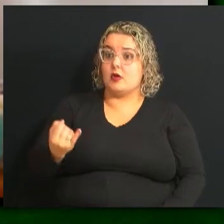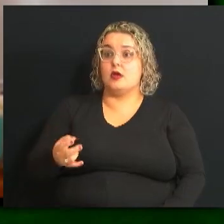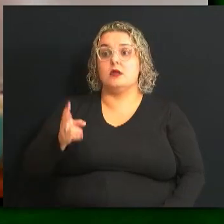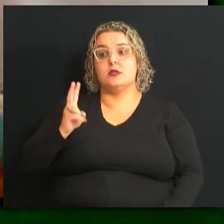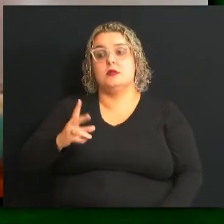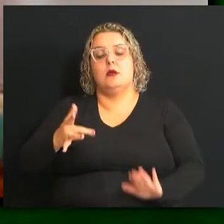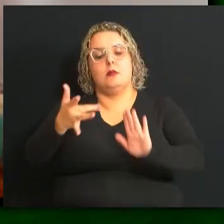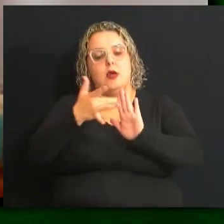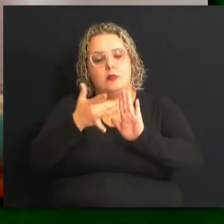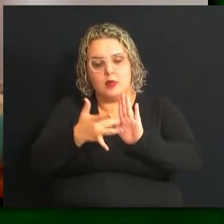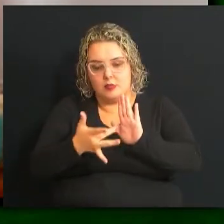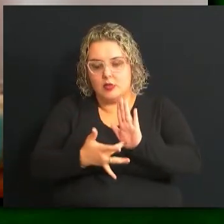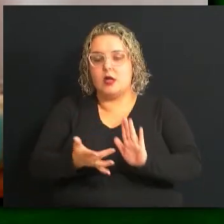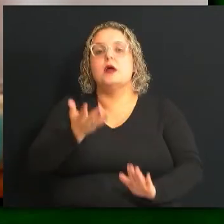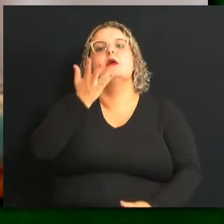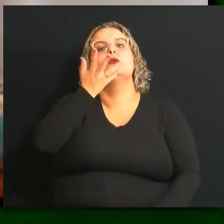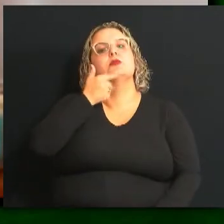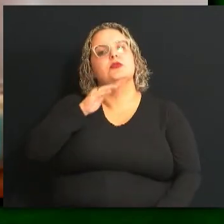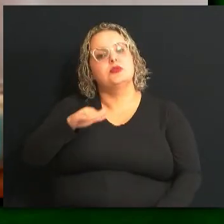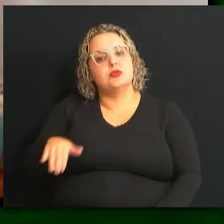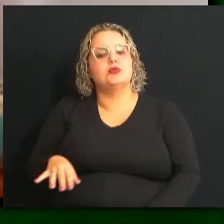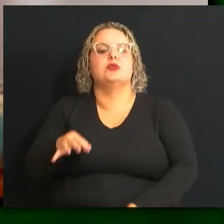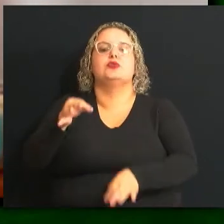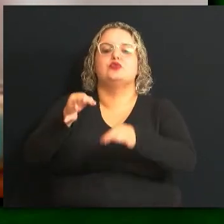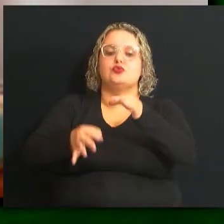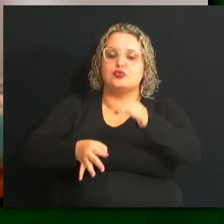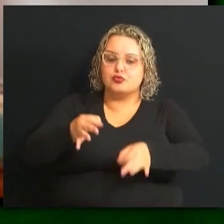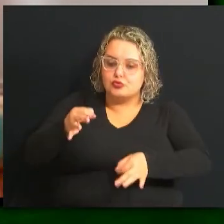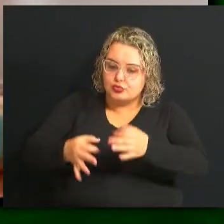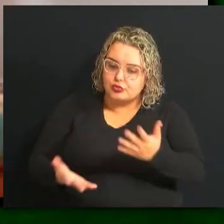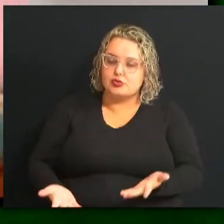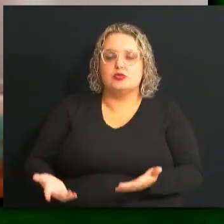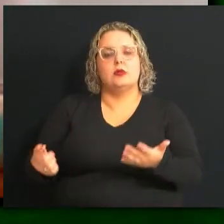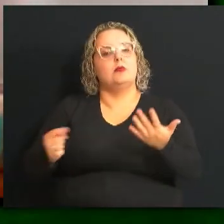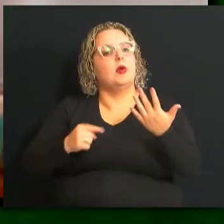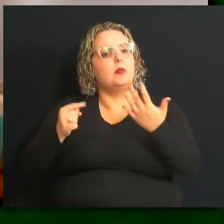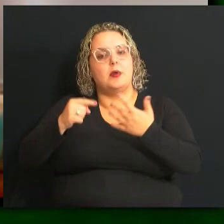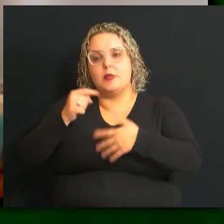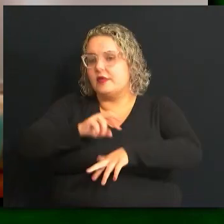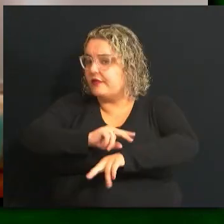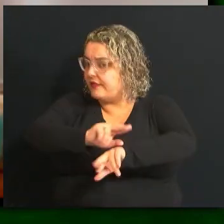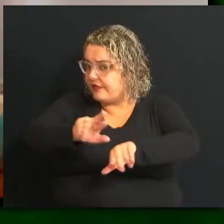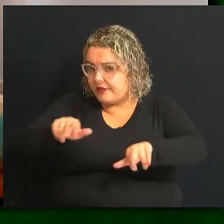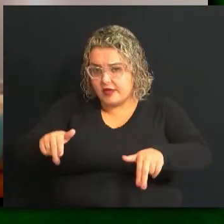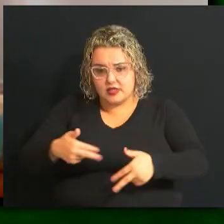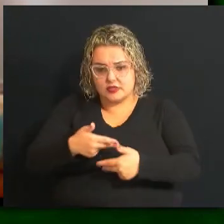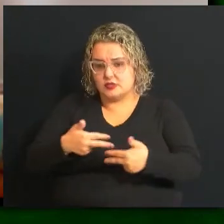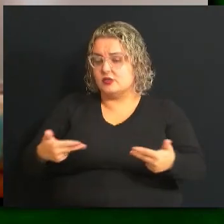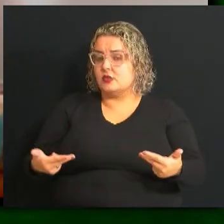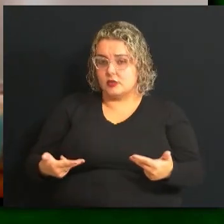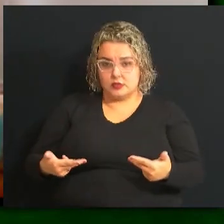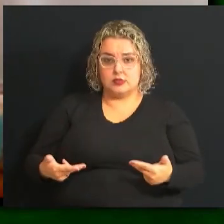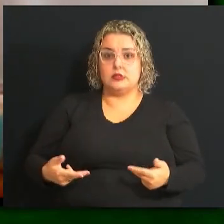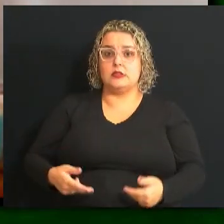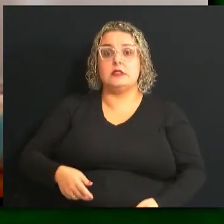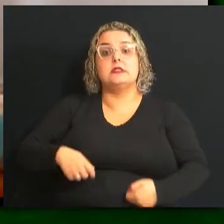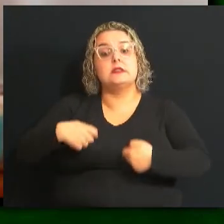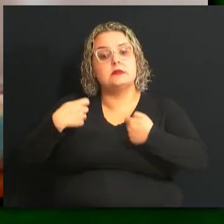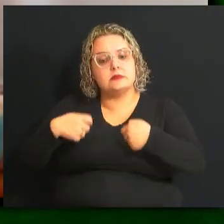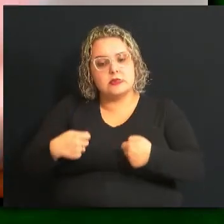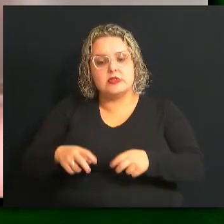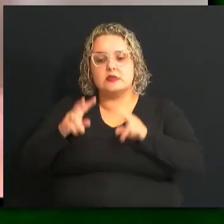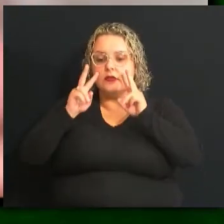para as crianças a questão da justiça, a questão, uma série de questões aí, eles têm que viver isso na